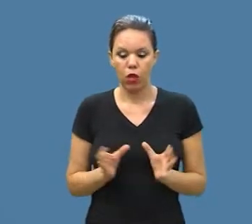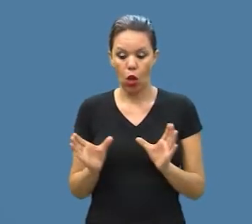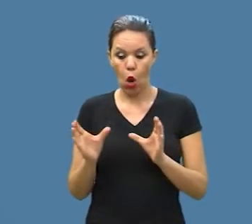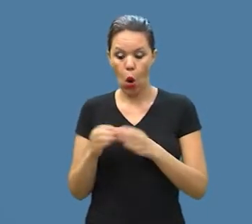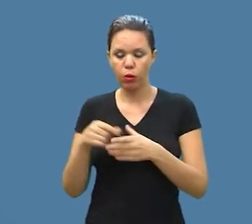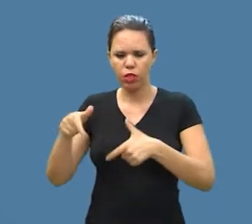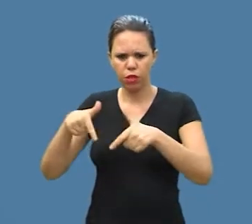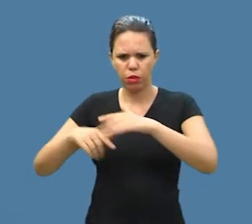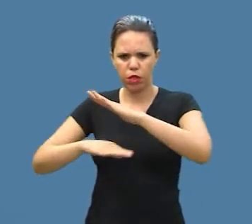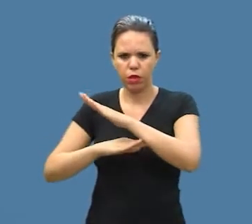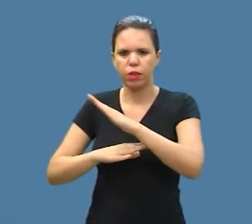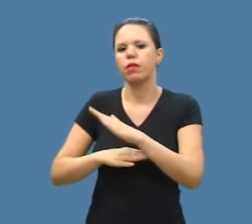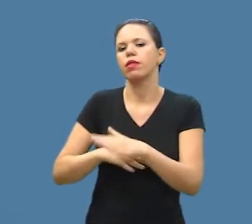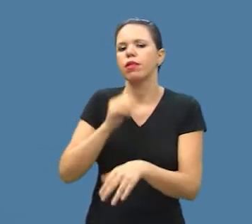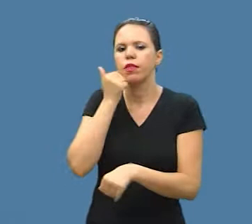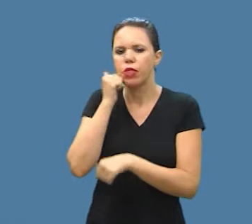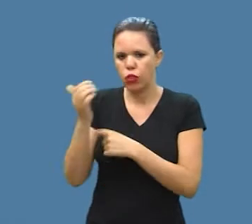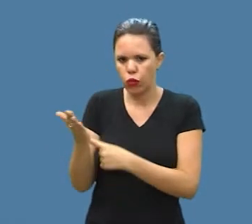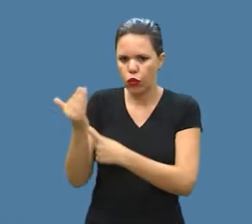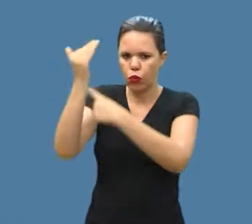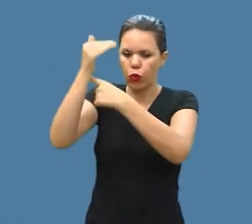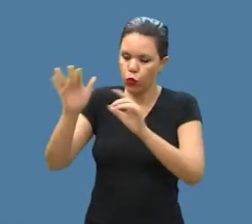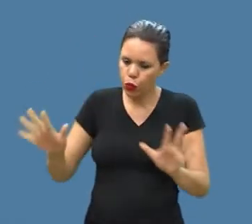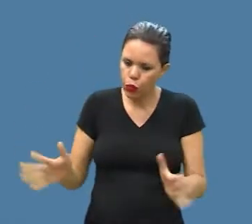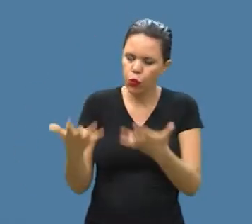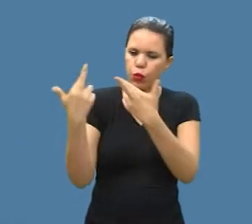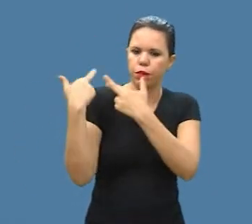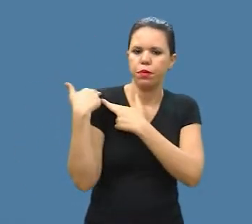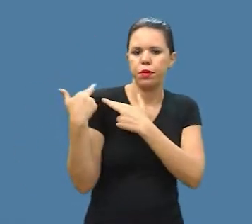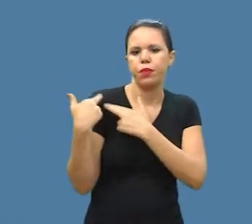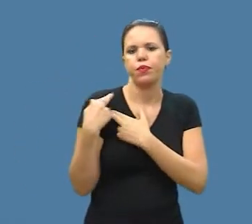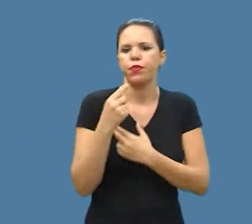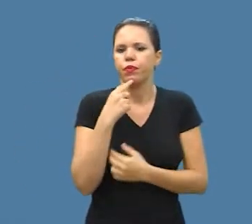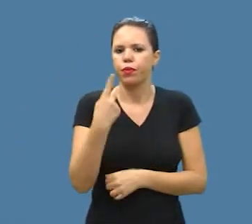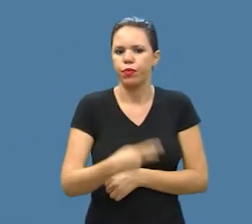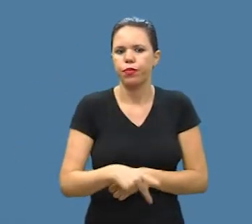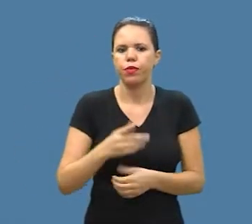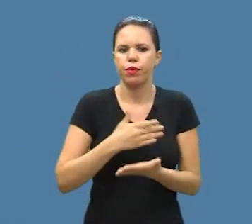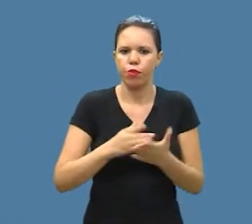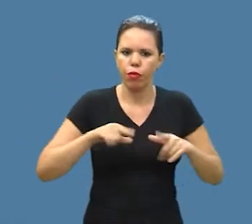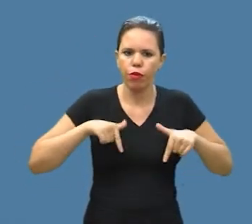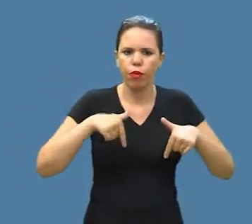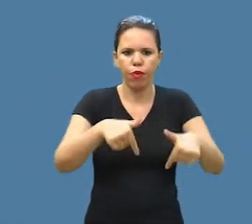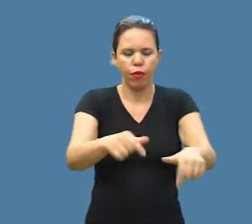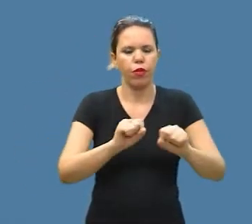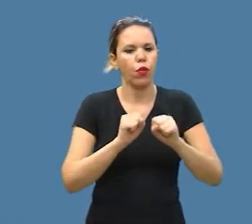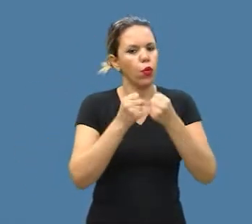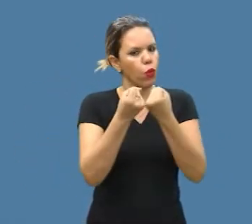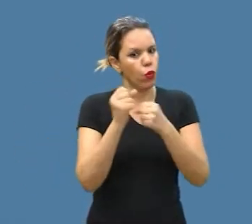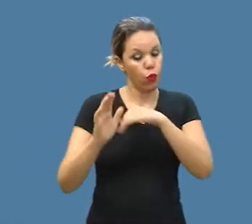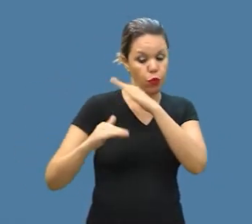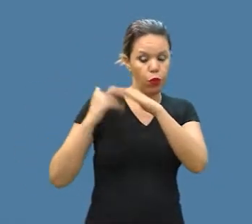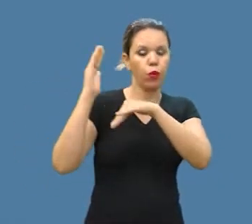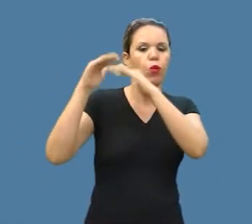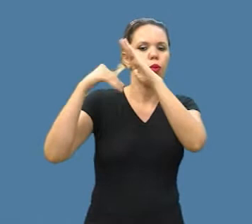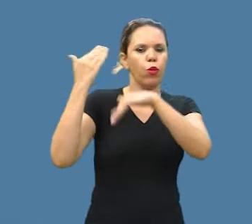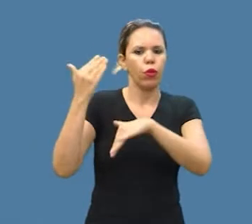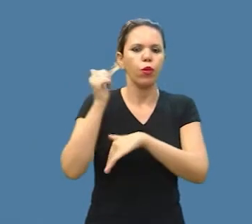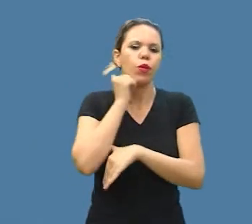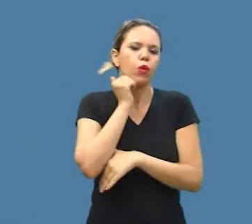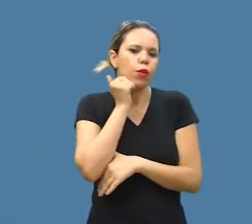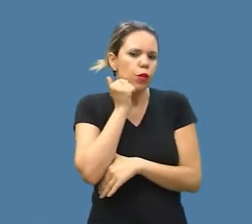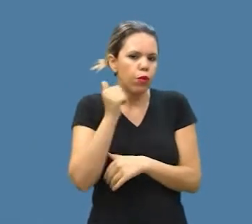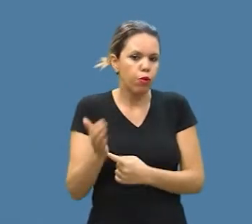A Comissão de Ciência e Tecnologia tem a função de promover em Campinas iniciativas em defesa do